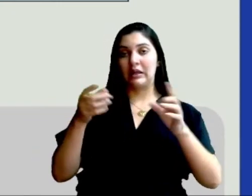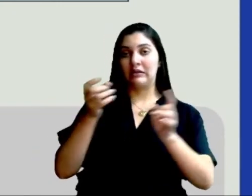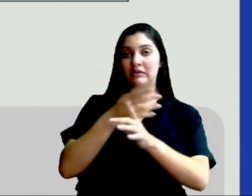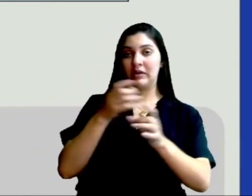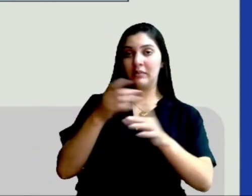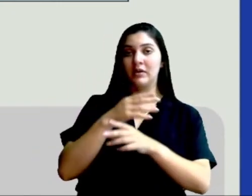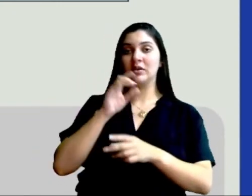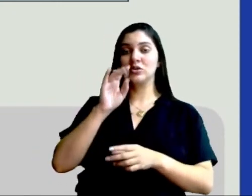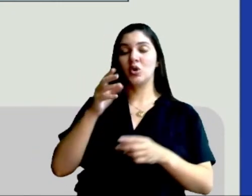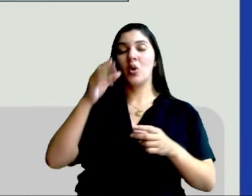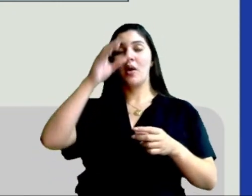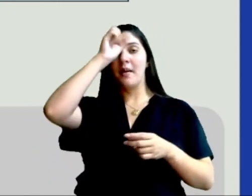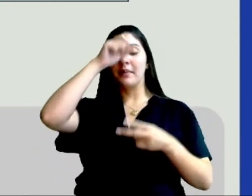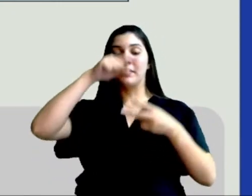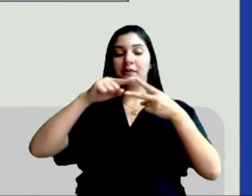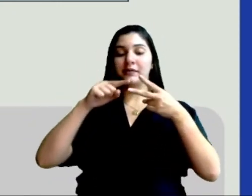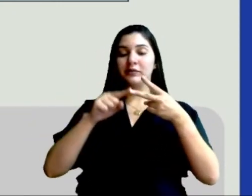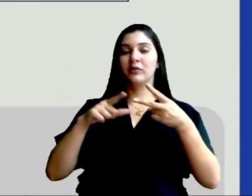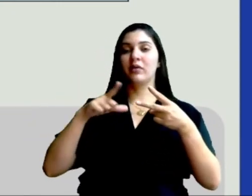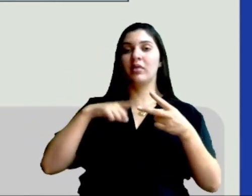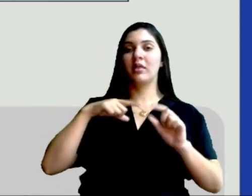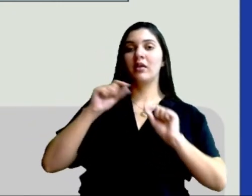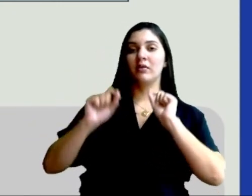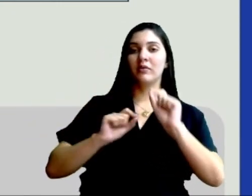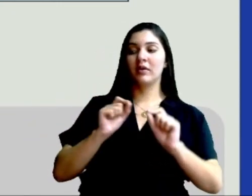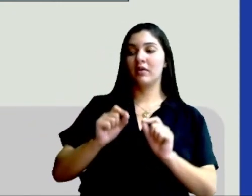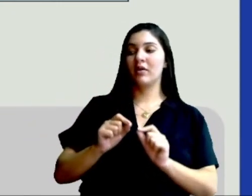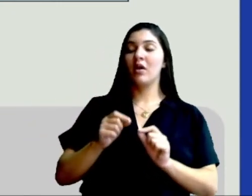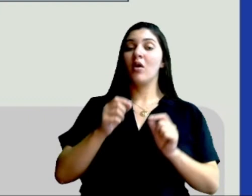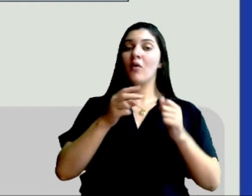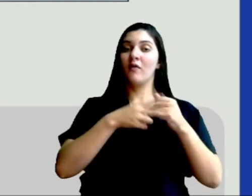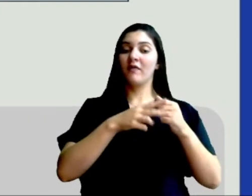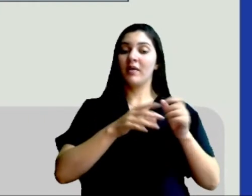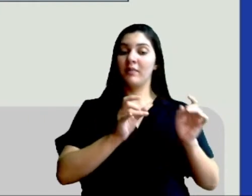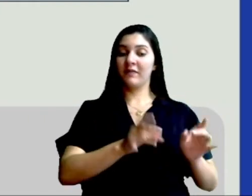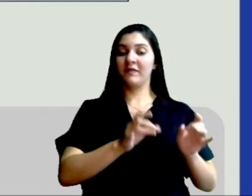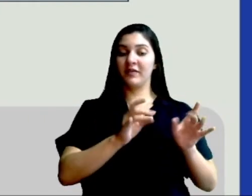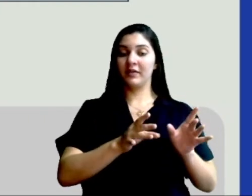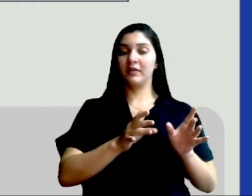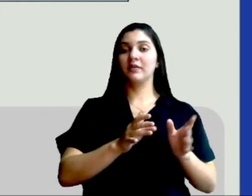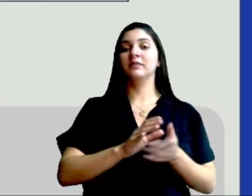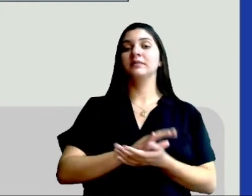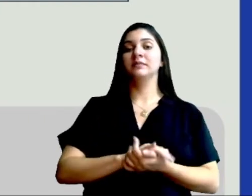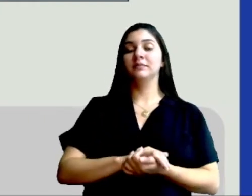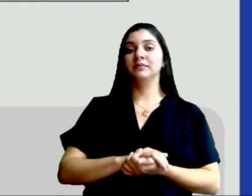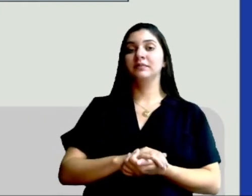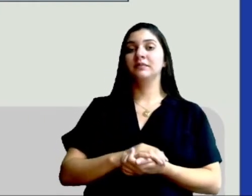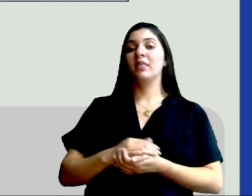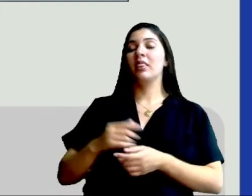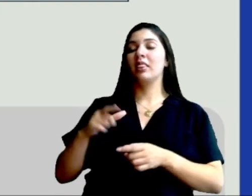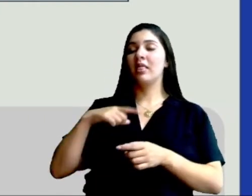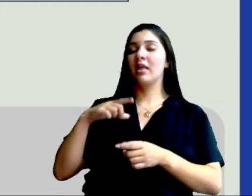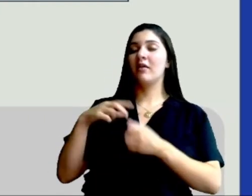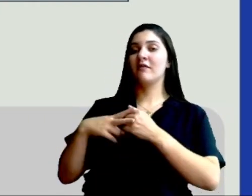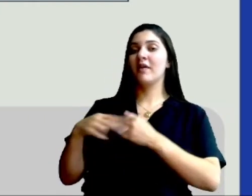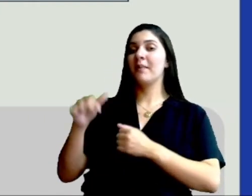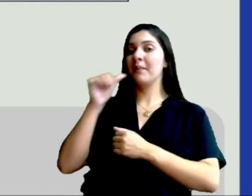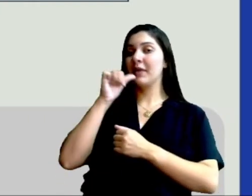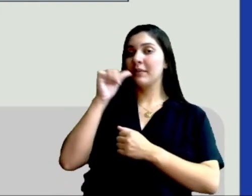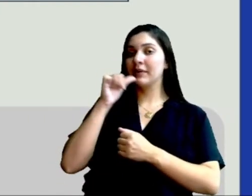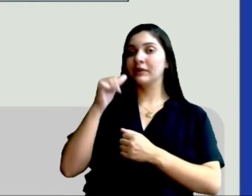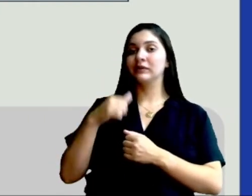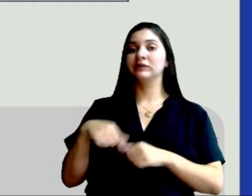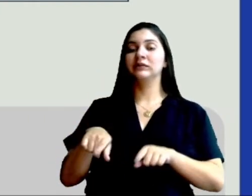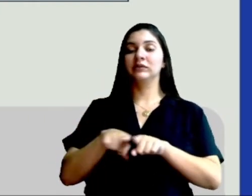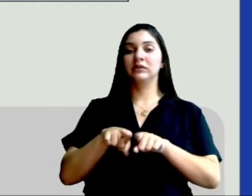terminações, a gente aprende 2. Aí a gente tem ó, o verbo vender, que é vender, beber, que é